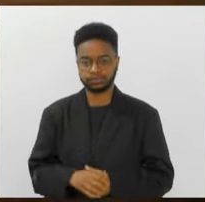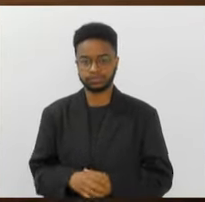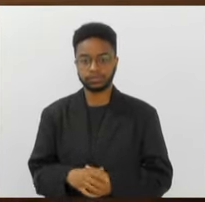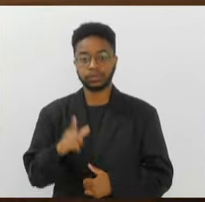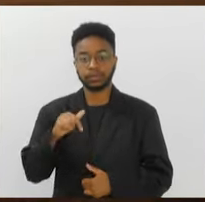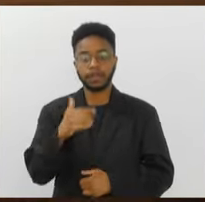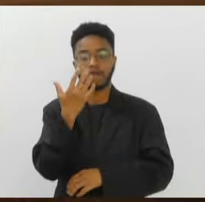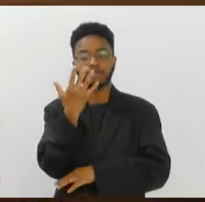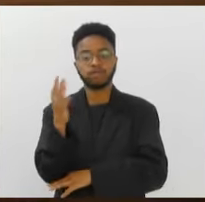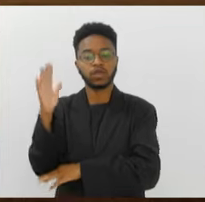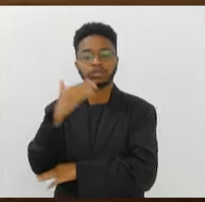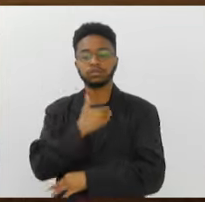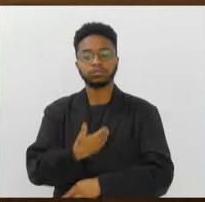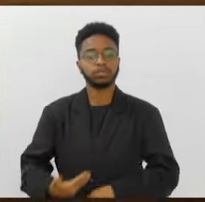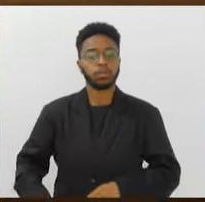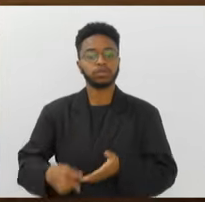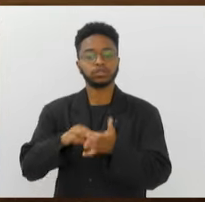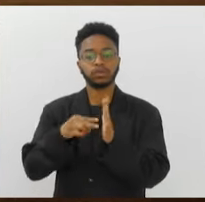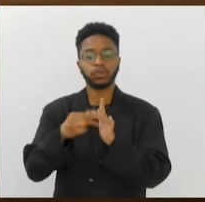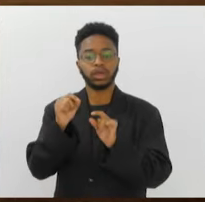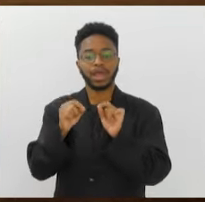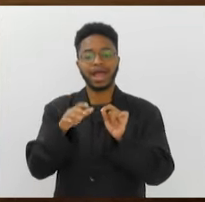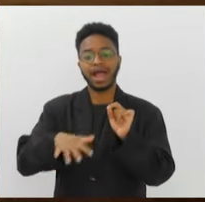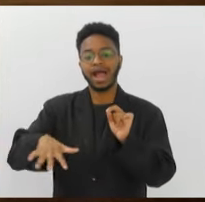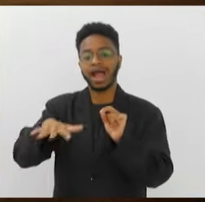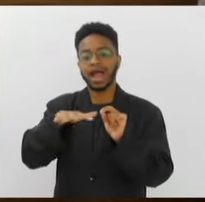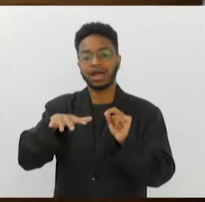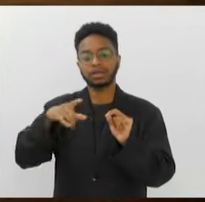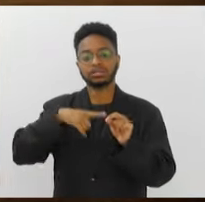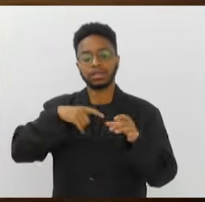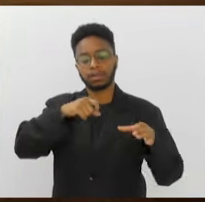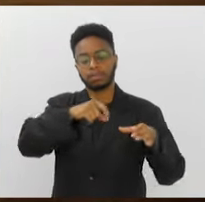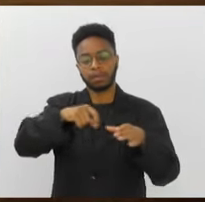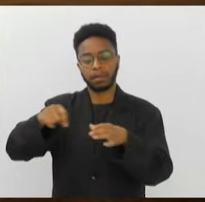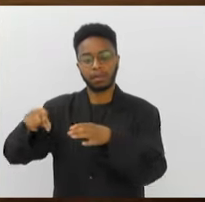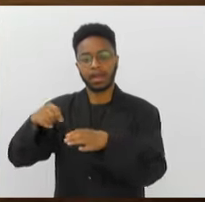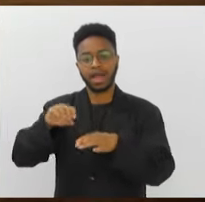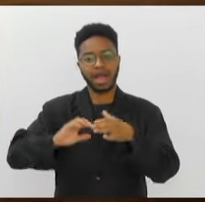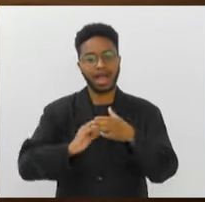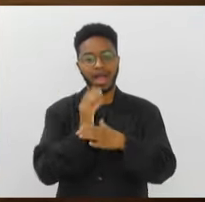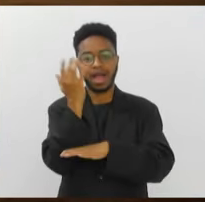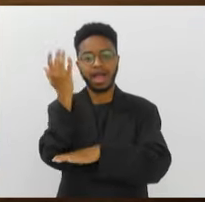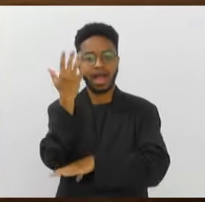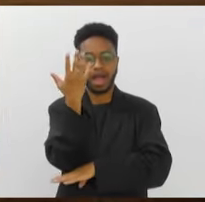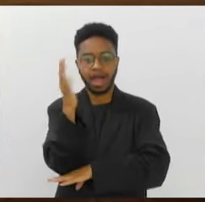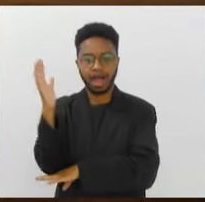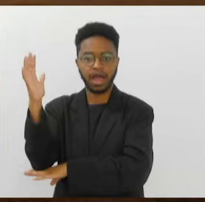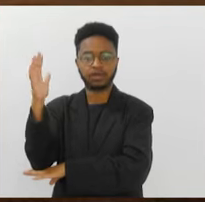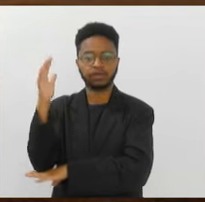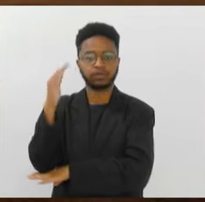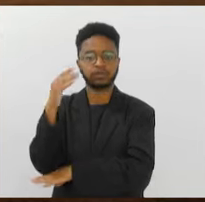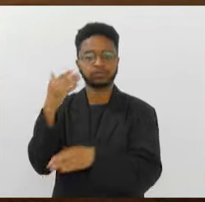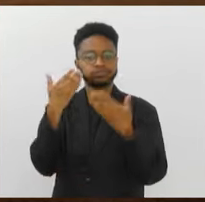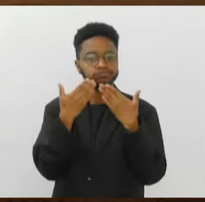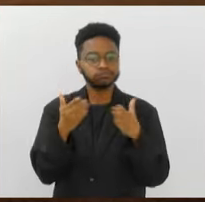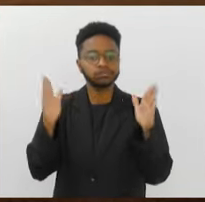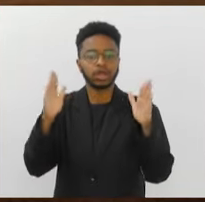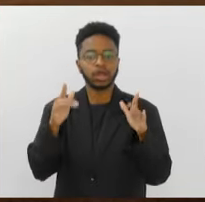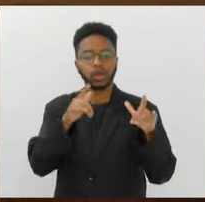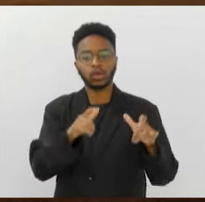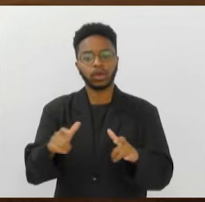florestas públicas, áreas florestadas, que são de domínio público, são terras